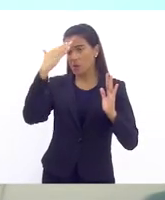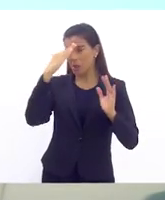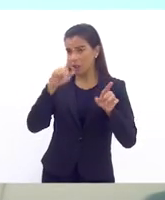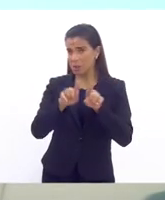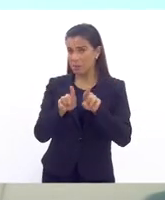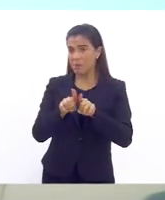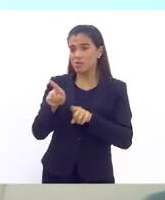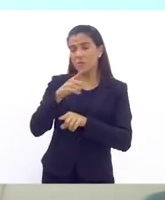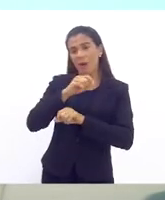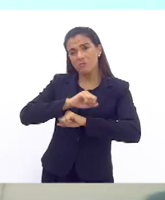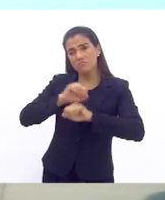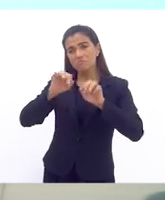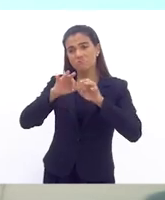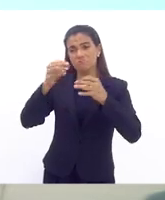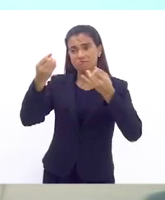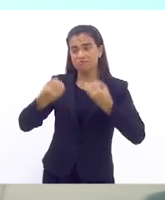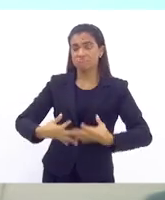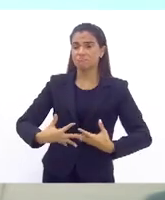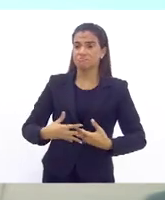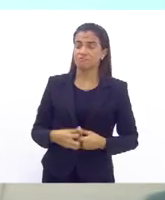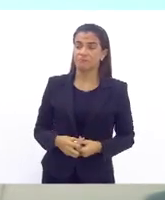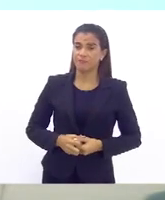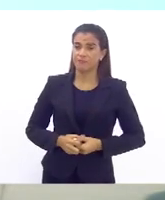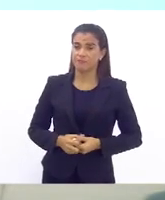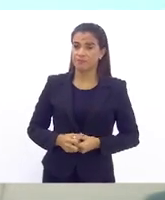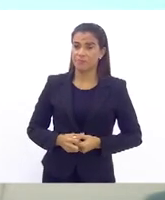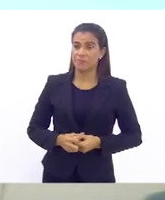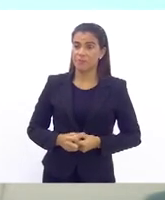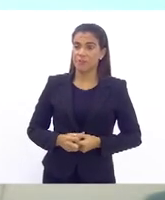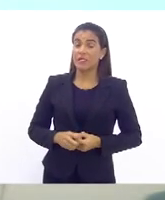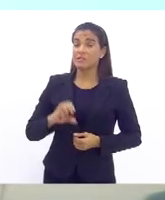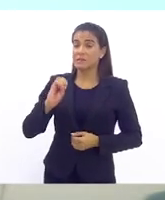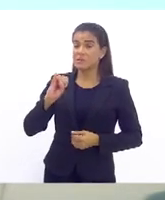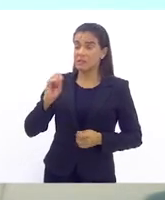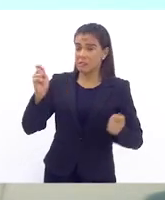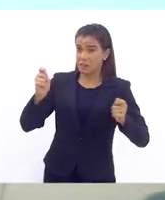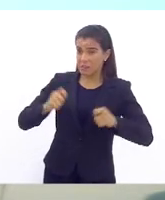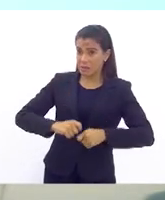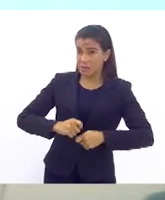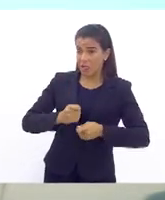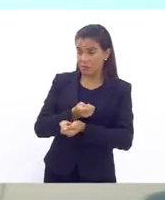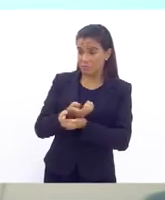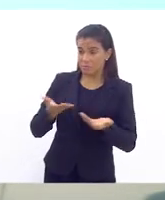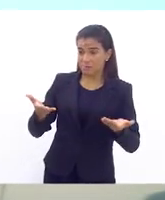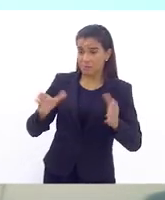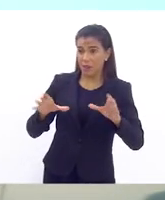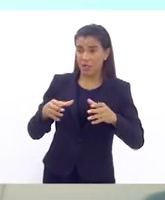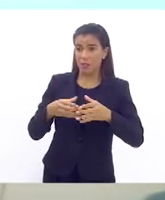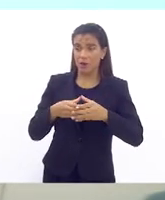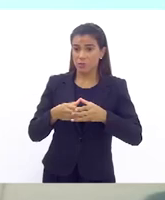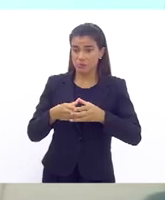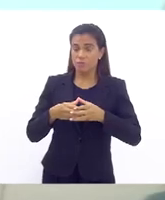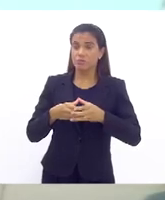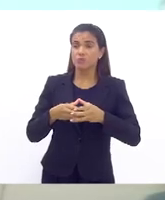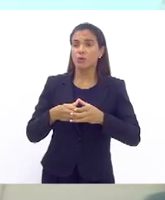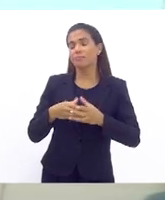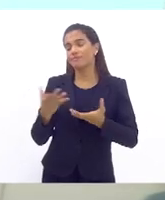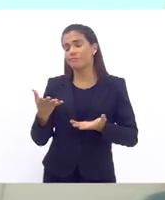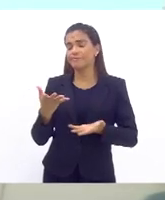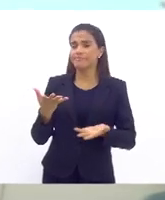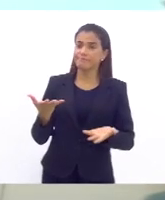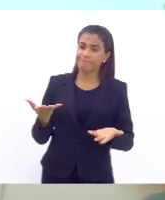claro se vocês puderem deixar depois para comissão enfim